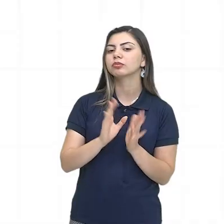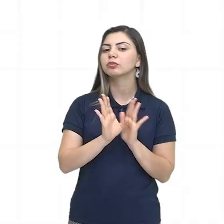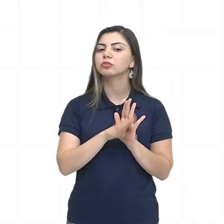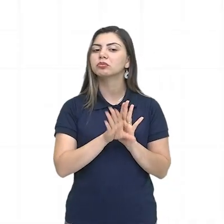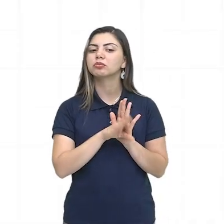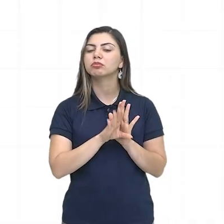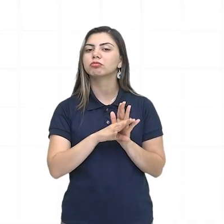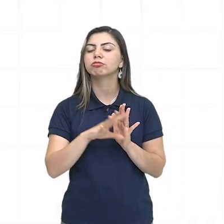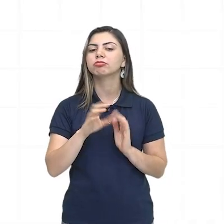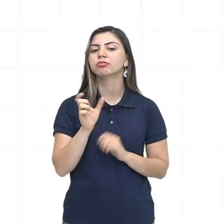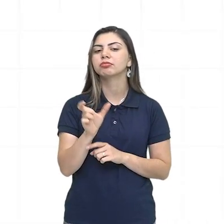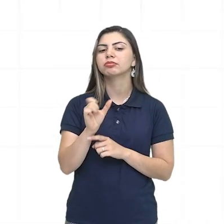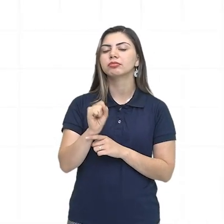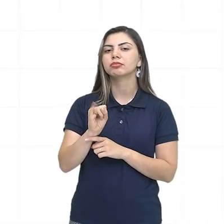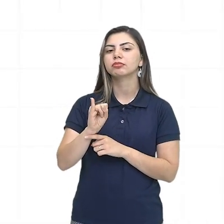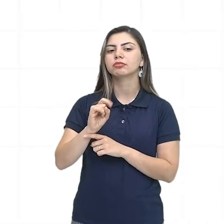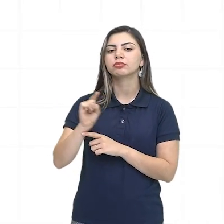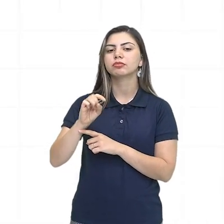símbolo.